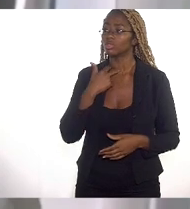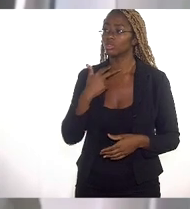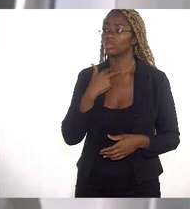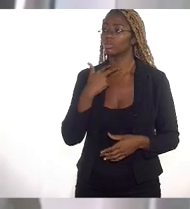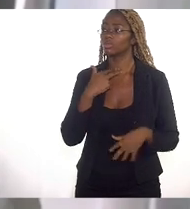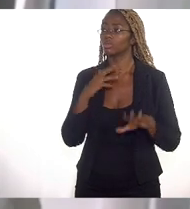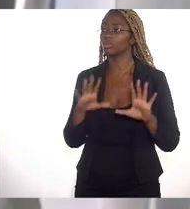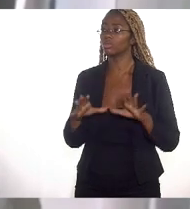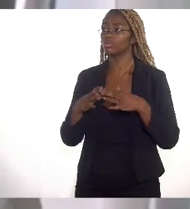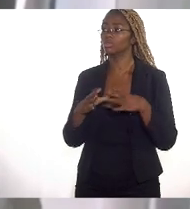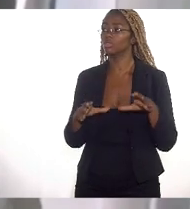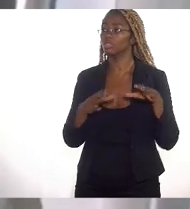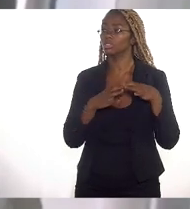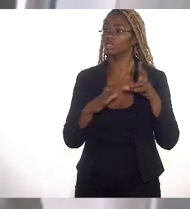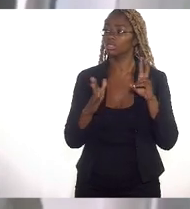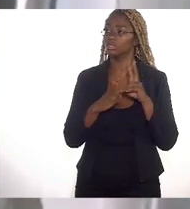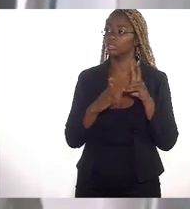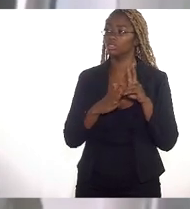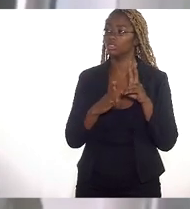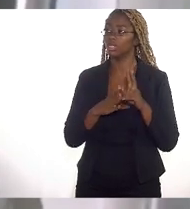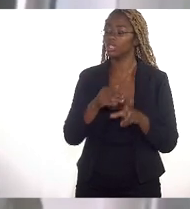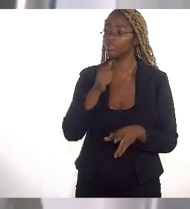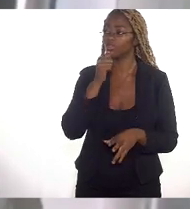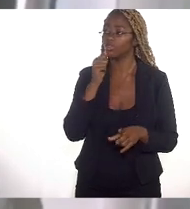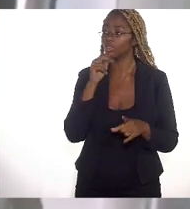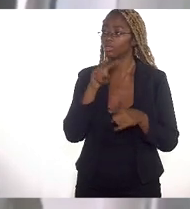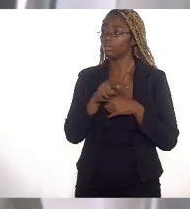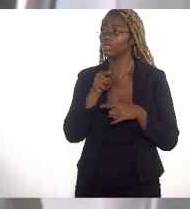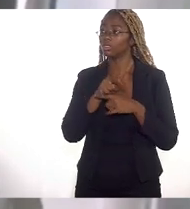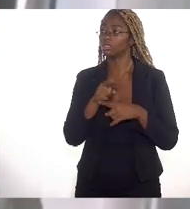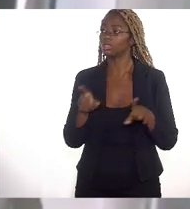comunidades indígenas não só não sejam protegidas, deputado Eliomar,